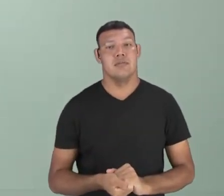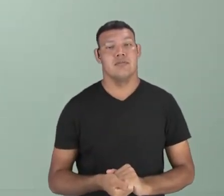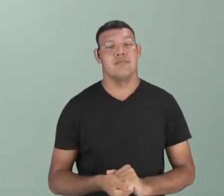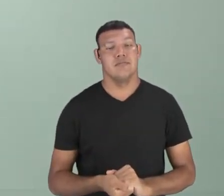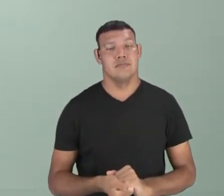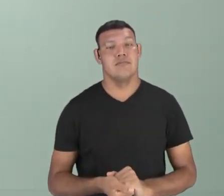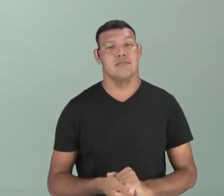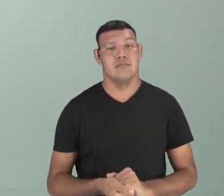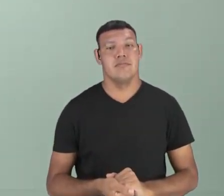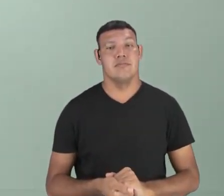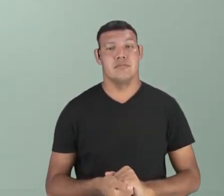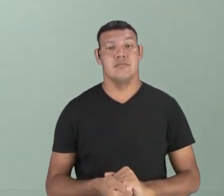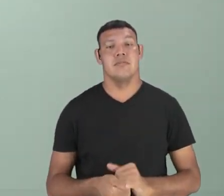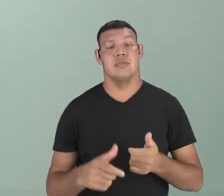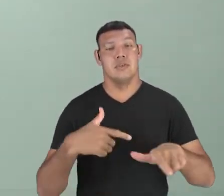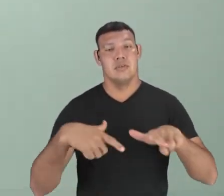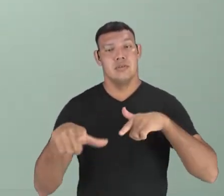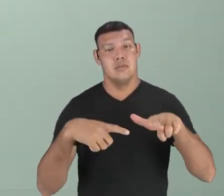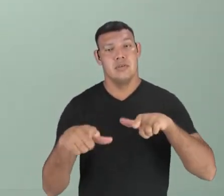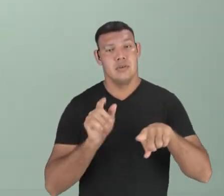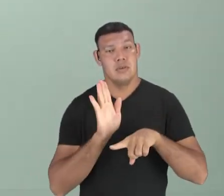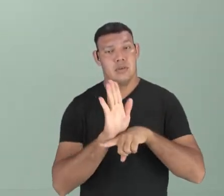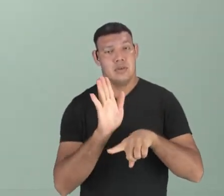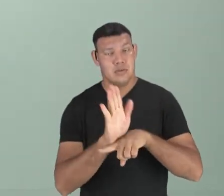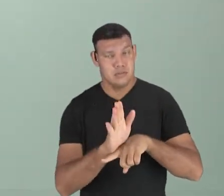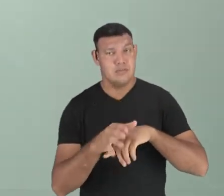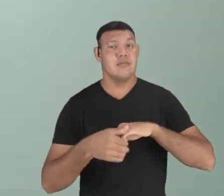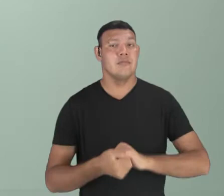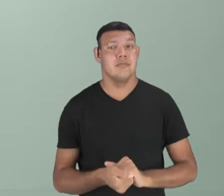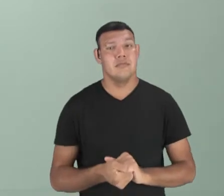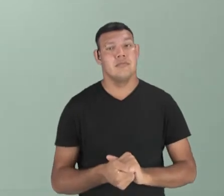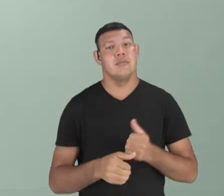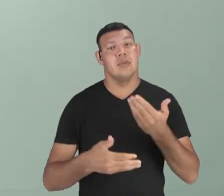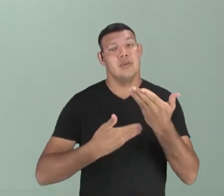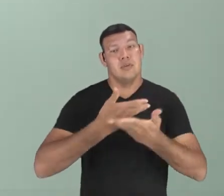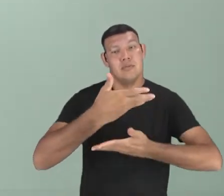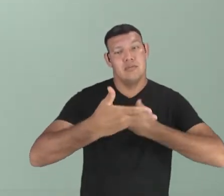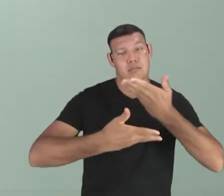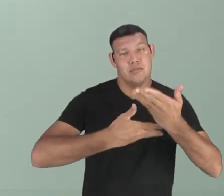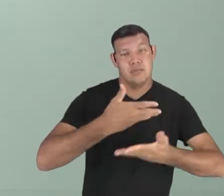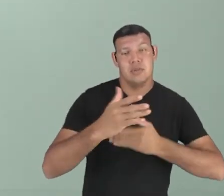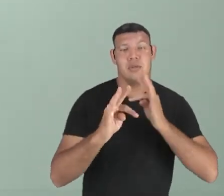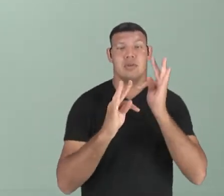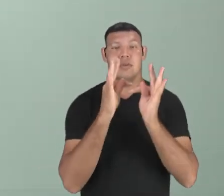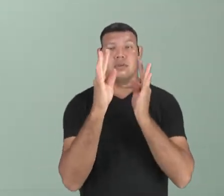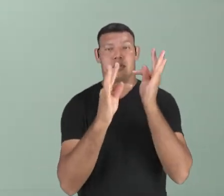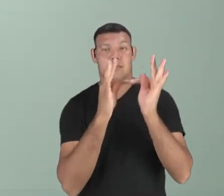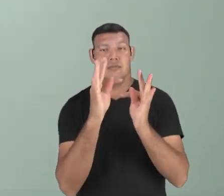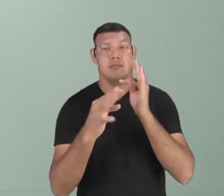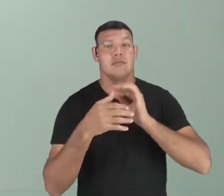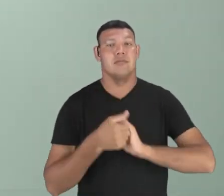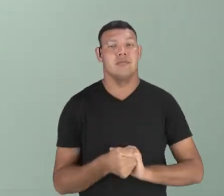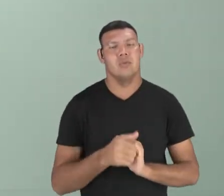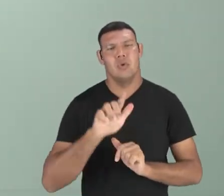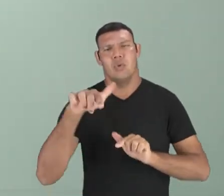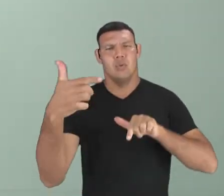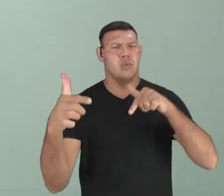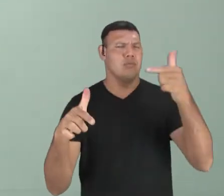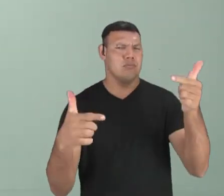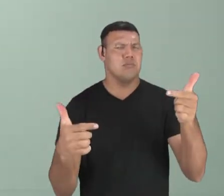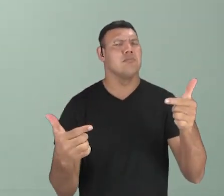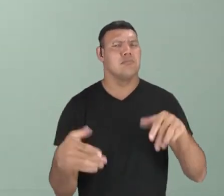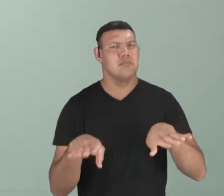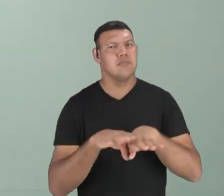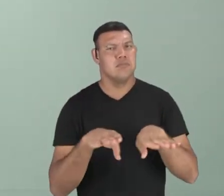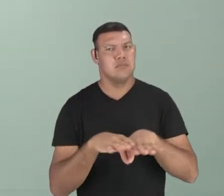atividades econômicas, relações econômicas, até mesmo troca de tecnologia e outras mais,